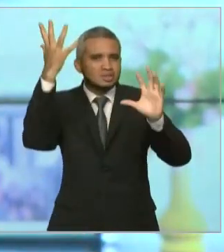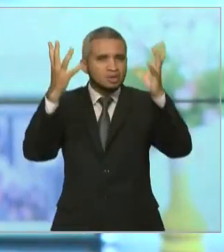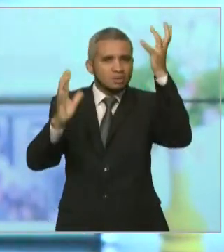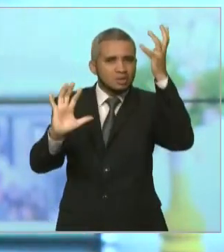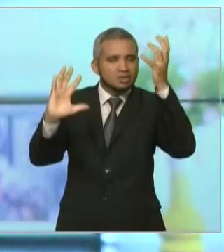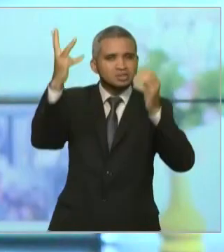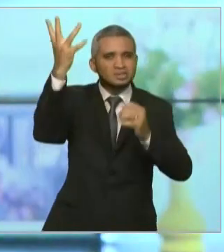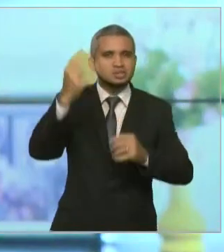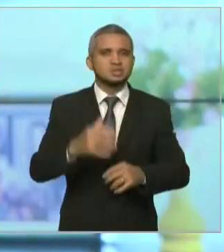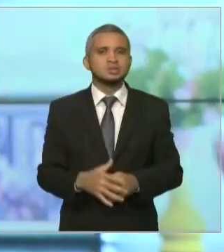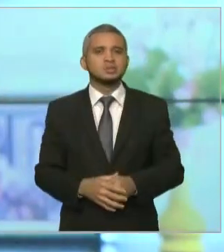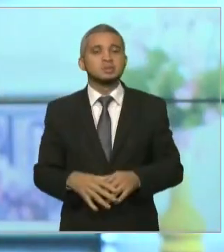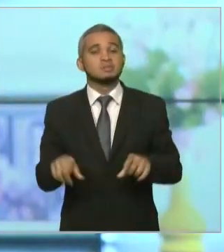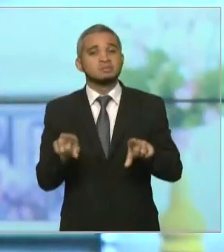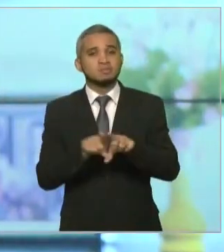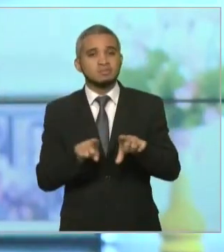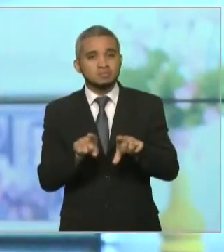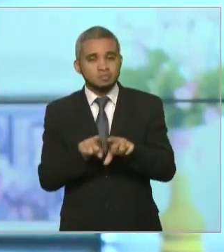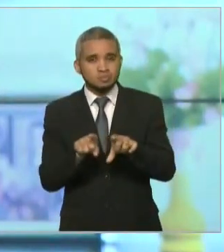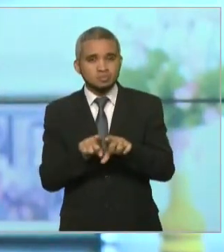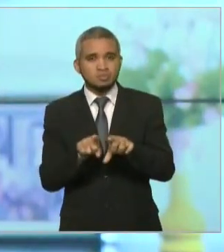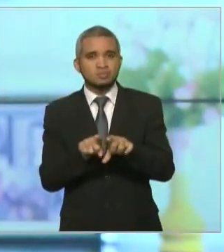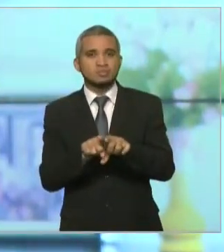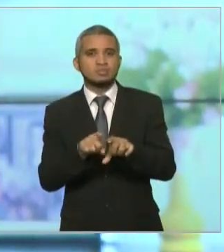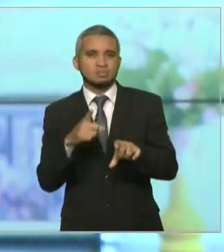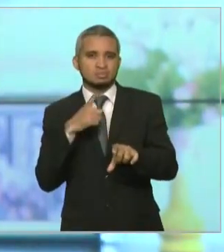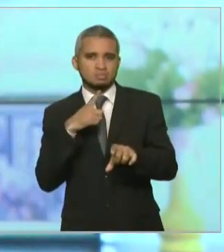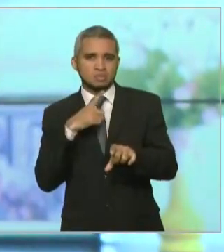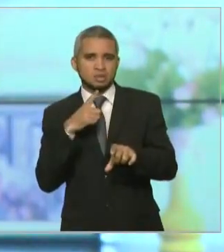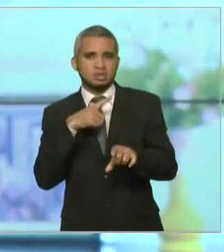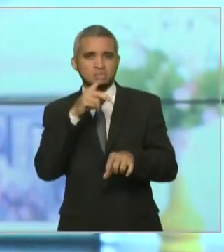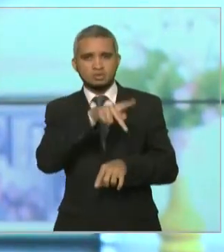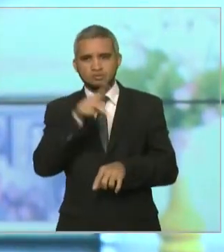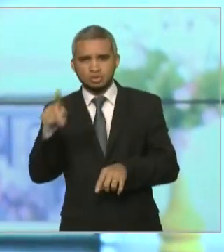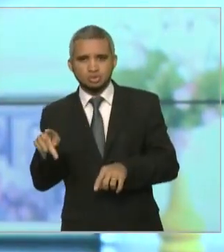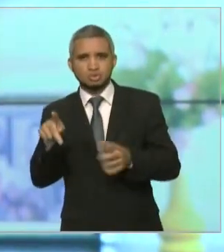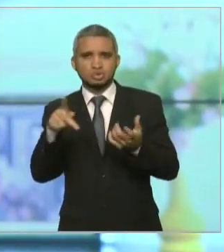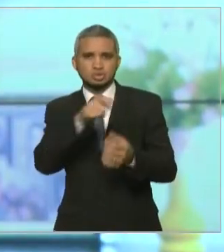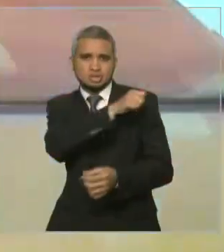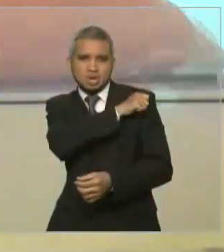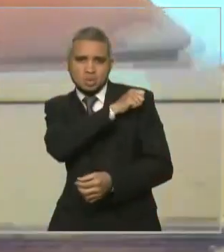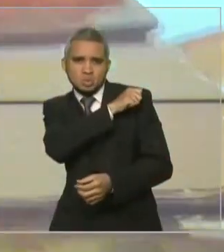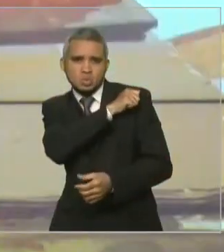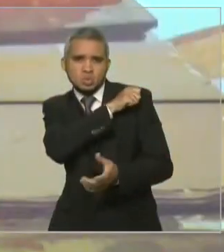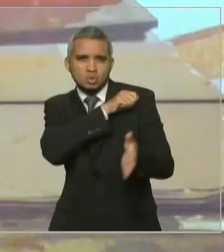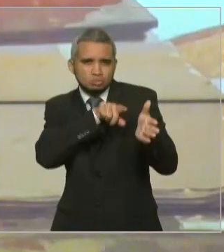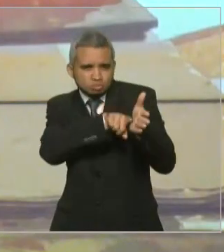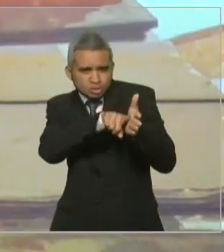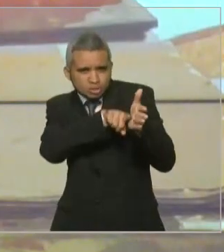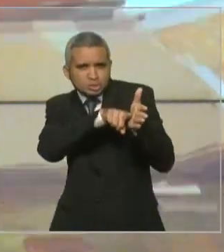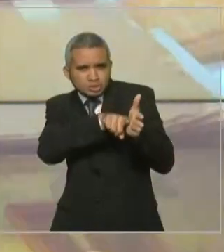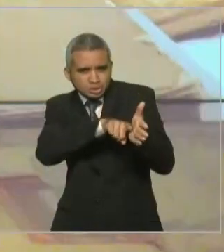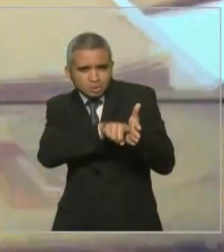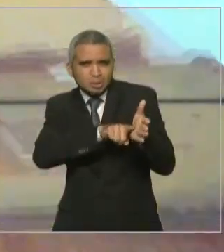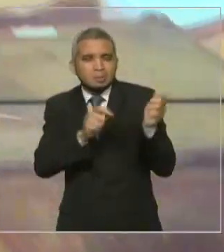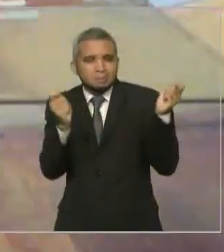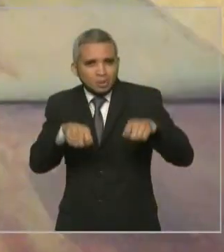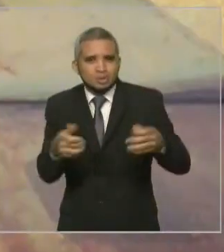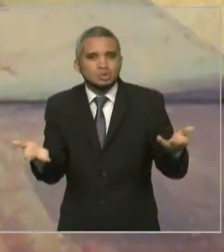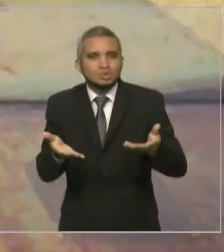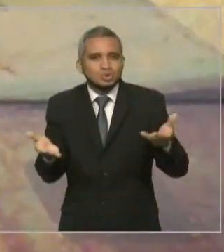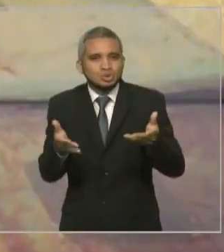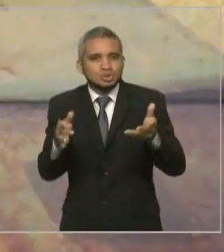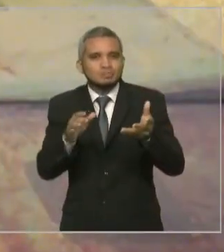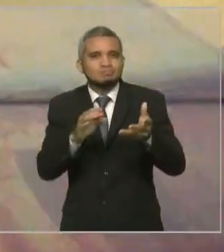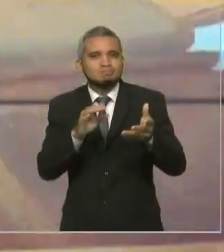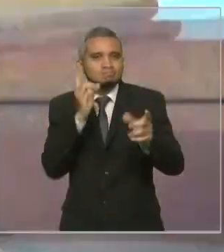referencial teórico, vai servir para os estudantes, professores, vai servir para a sociedade como um todo. São 13 obras valiosas